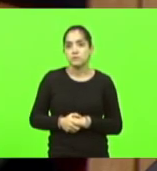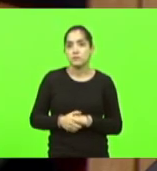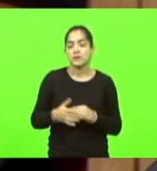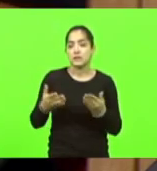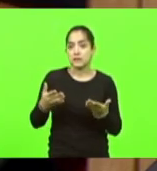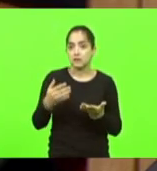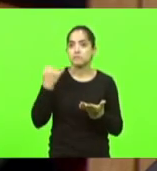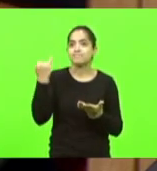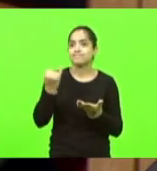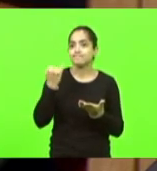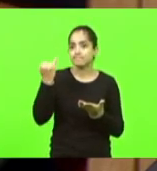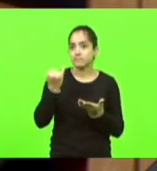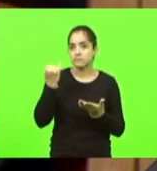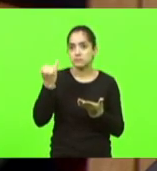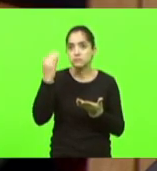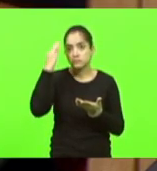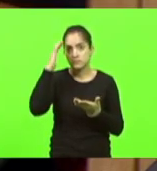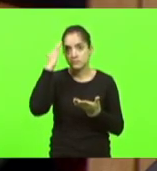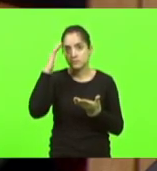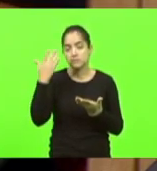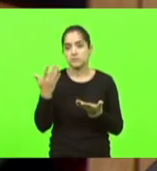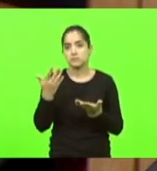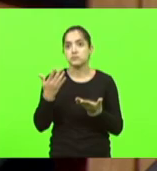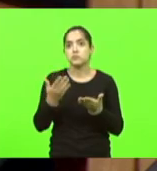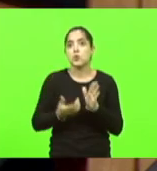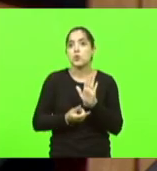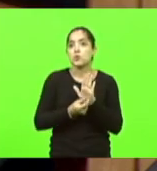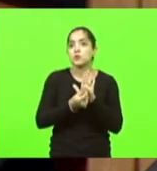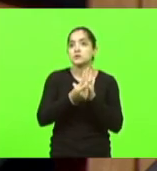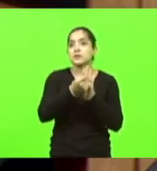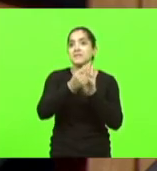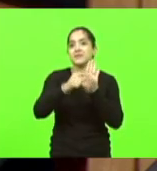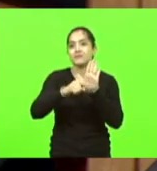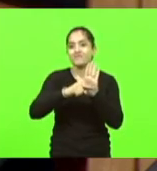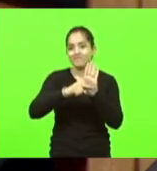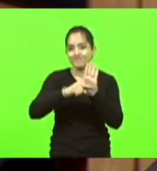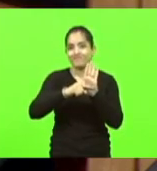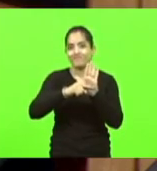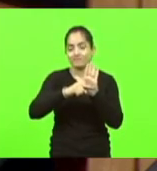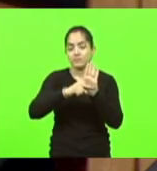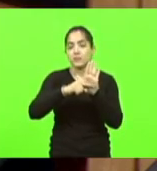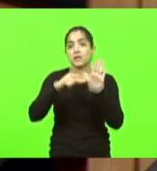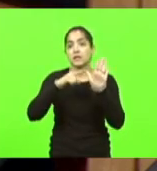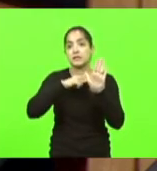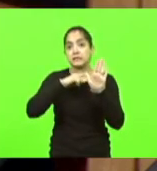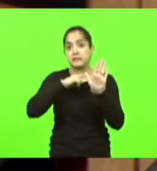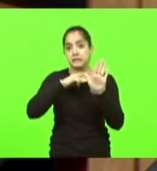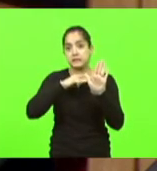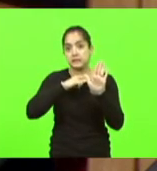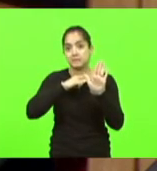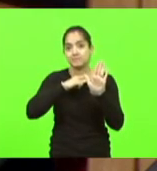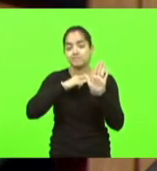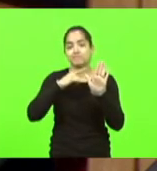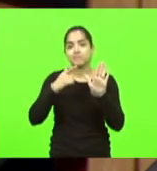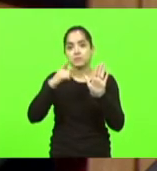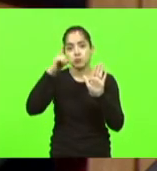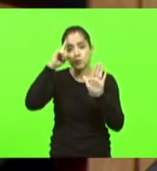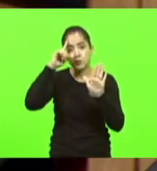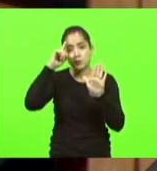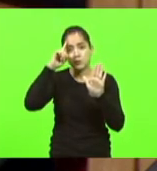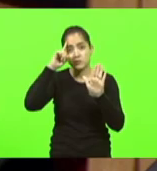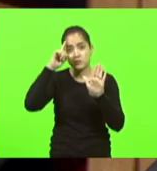importante que a gente compreenda também que nós temos um teste orçamentário que bate nas nossas portas todos os dias